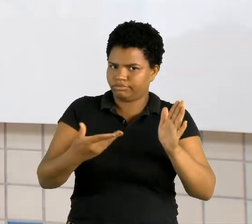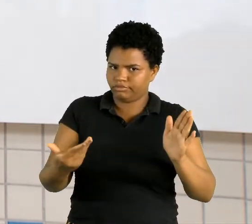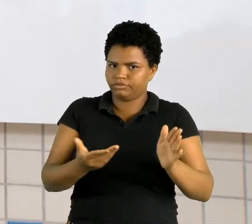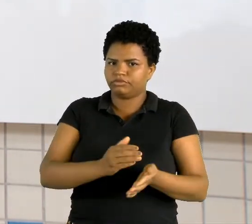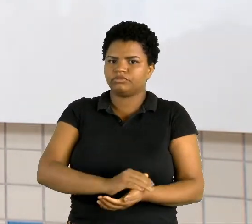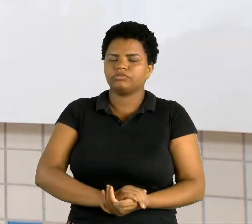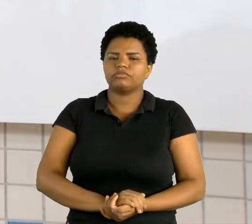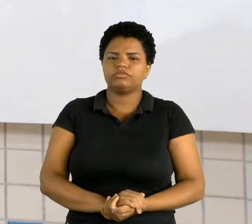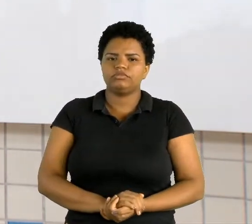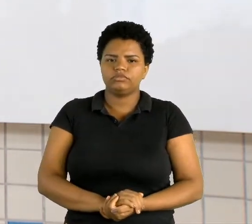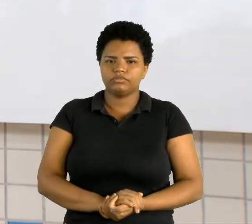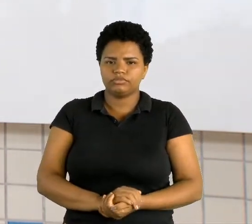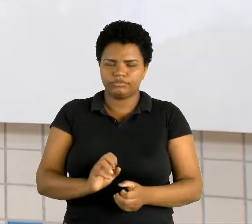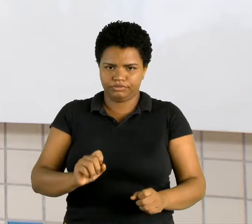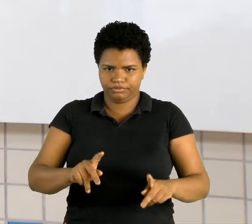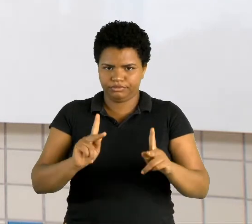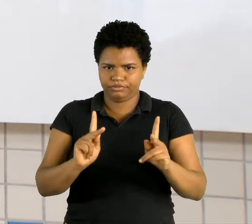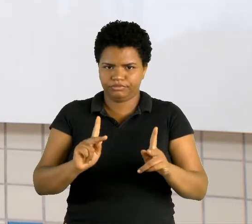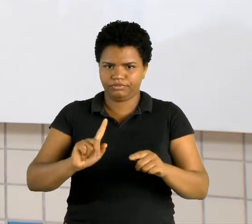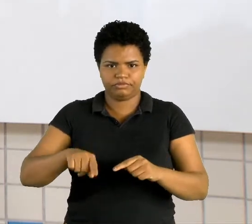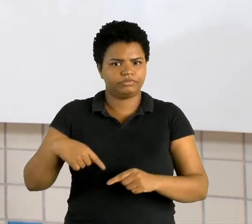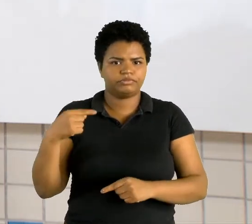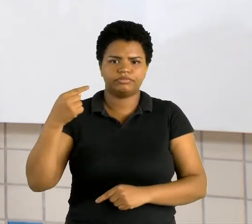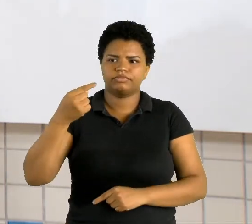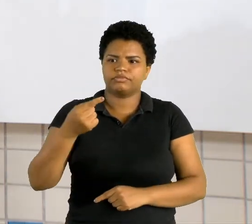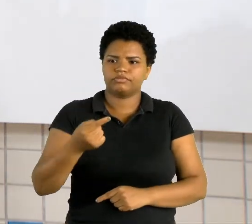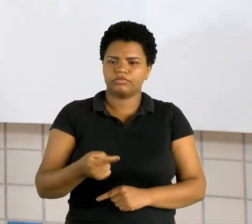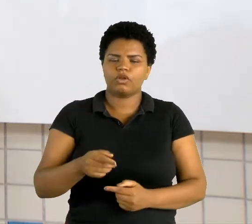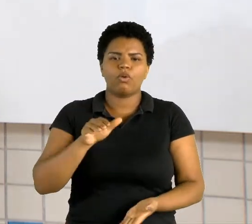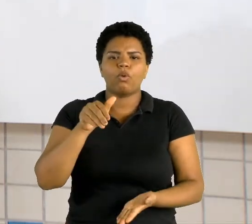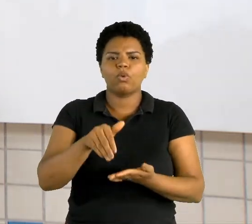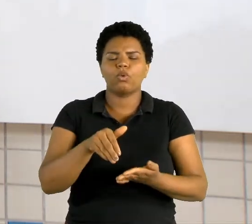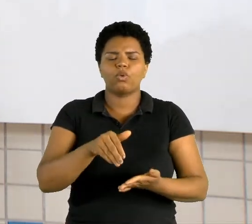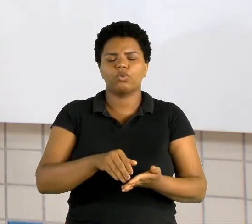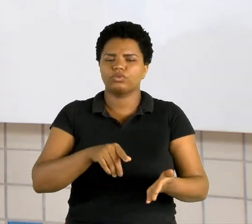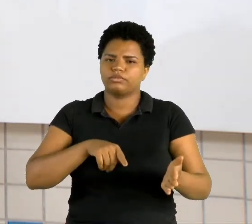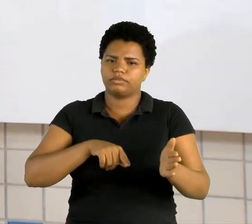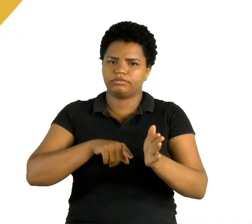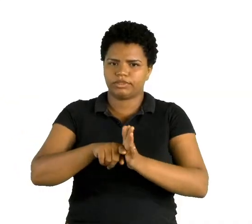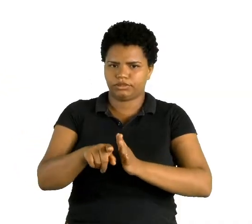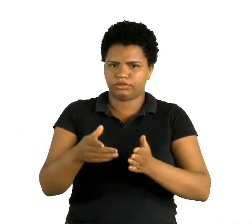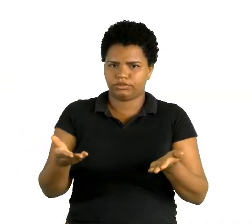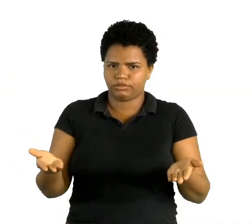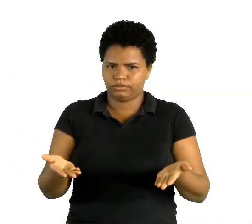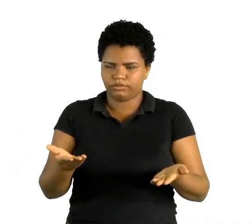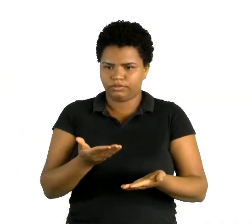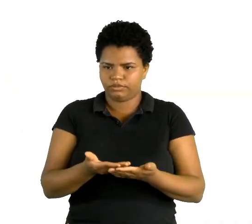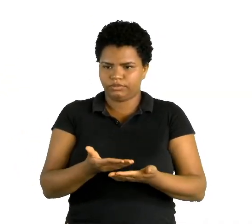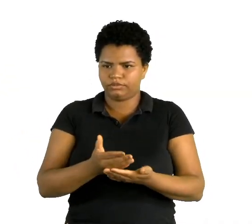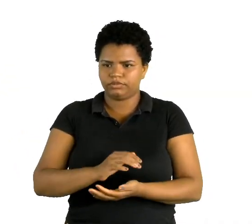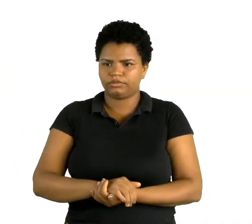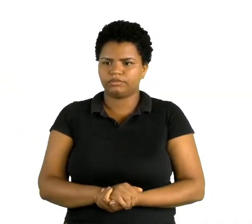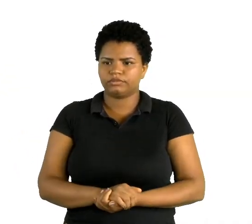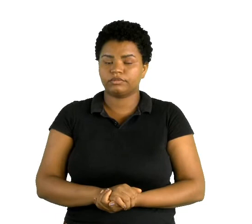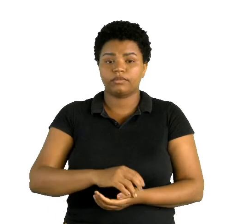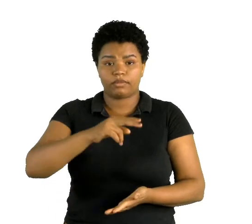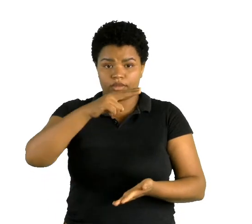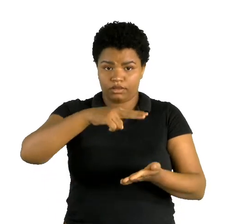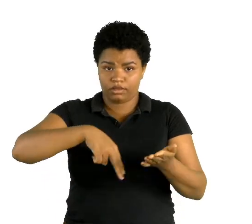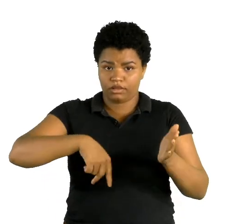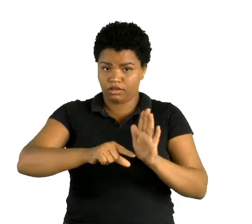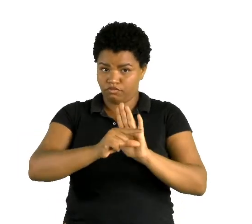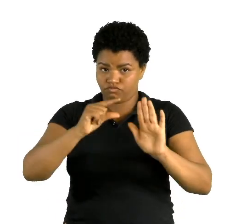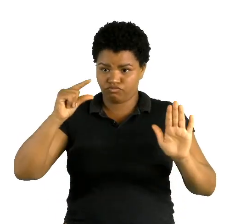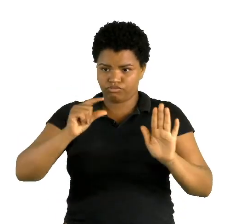publicado. Ok? Vamos para a nossa última questão dessa aula. O seguinte, leia o trecho, vamos ler